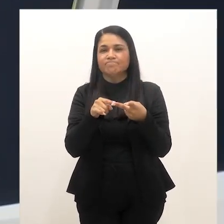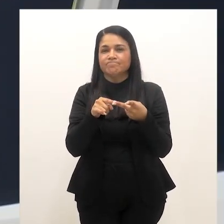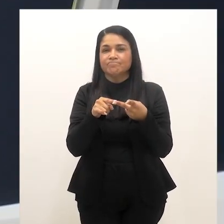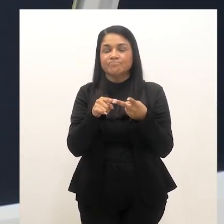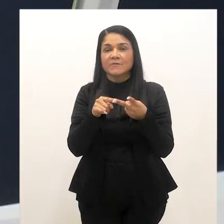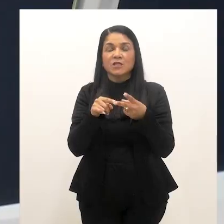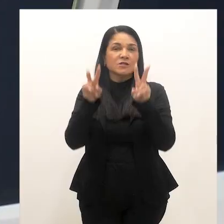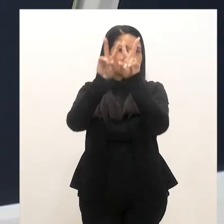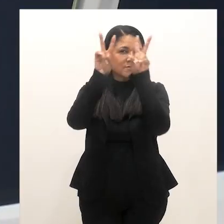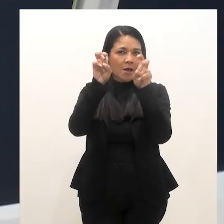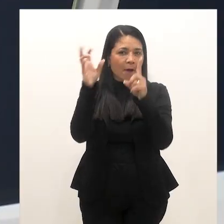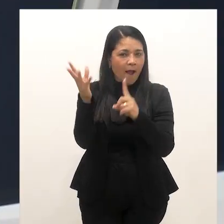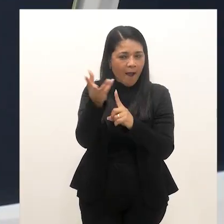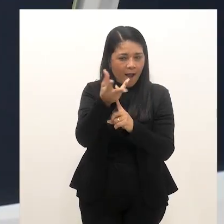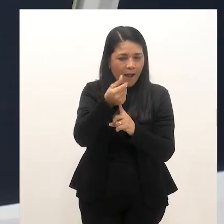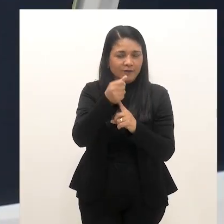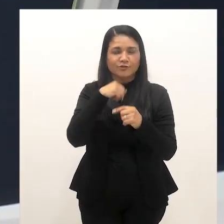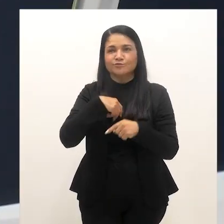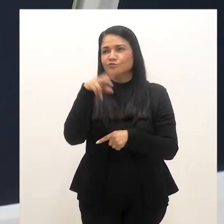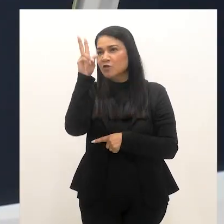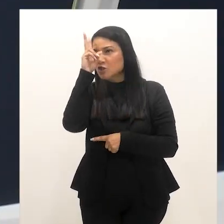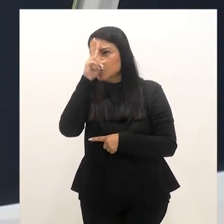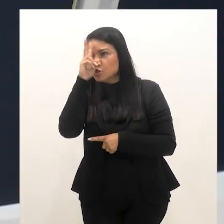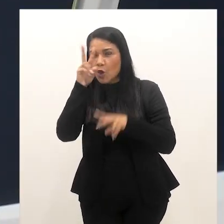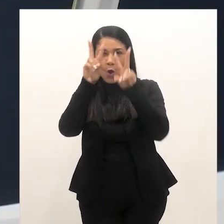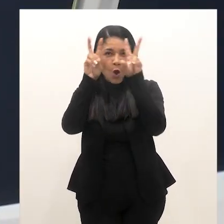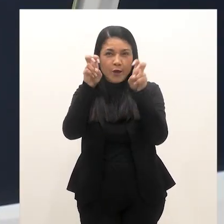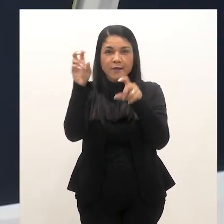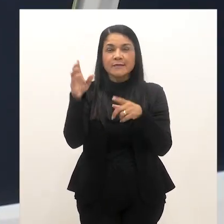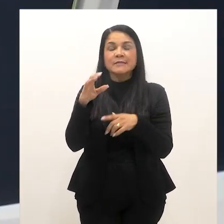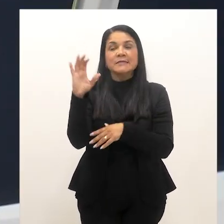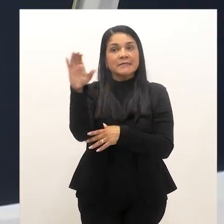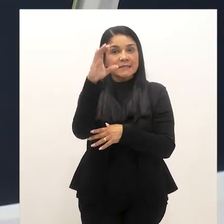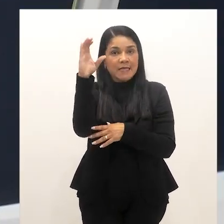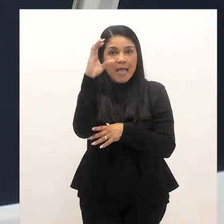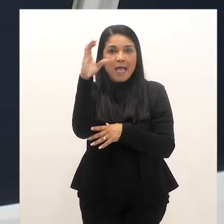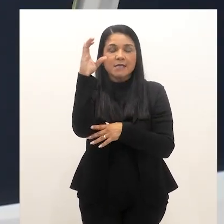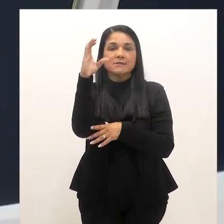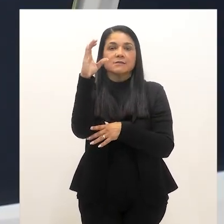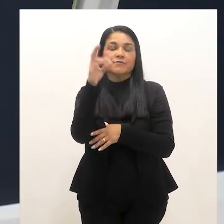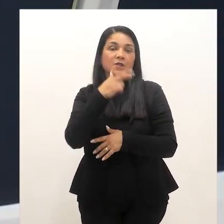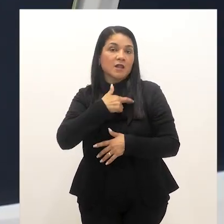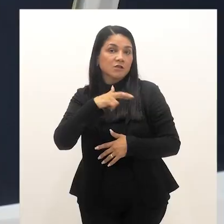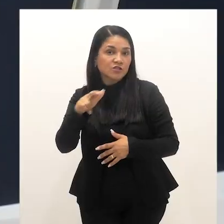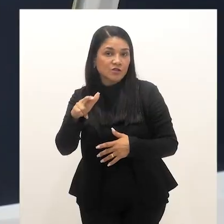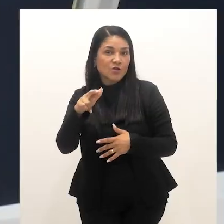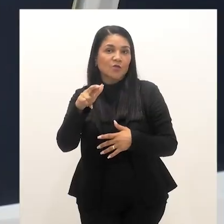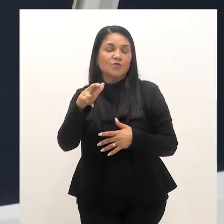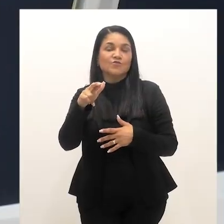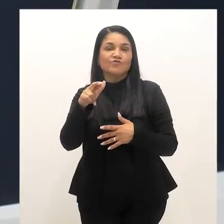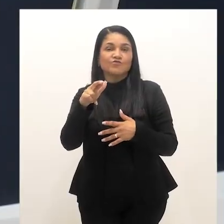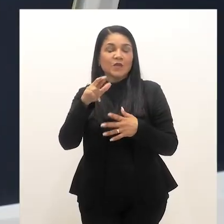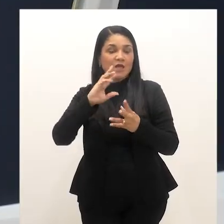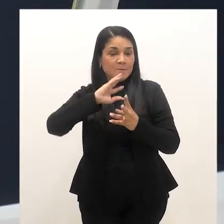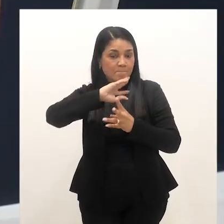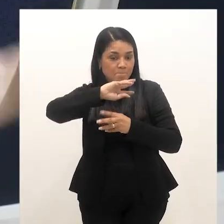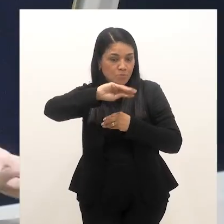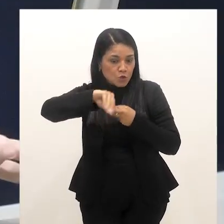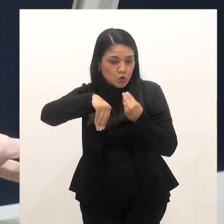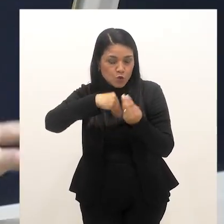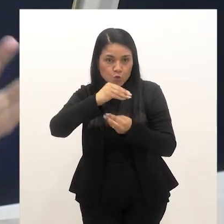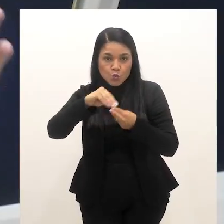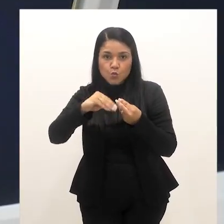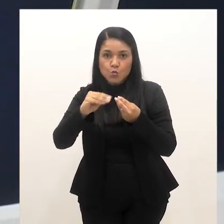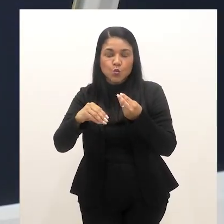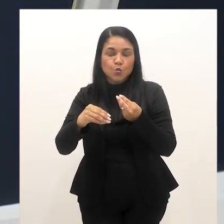têm história da arte, tem história, tem ciência, tem religião. E ele consegue misturar